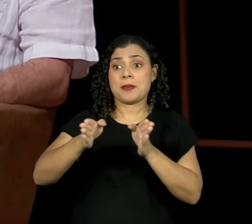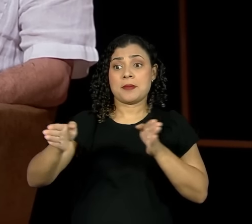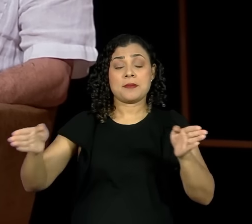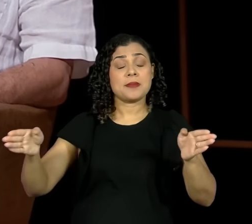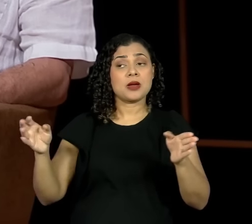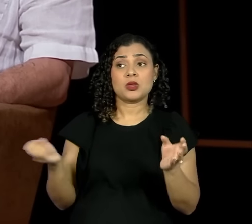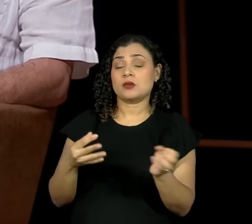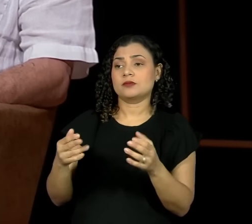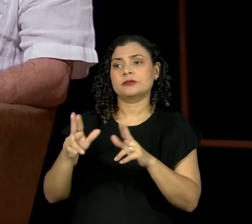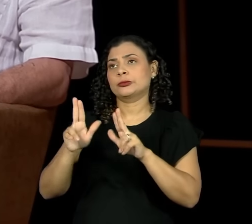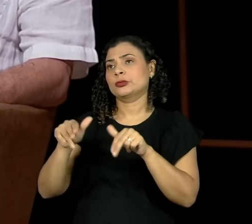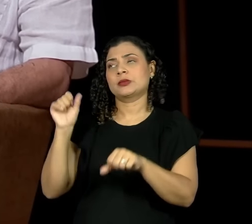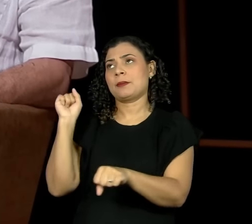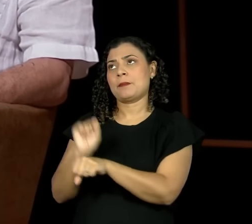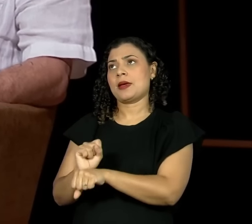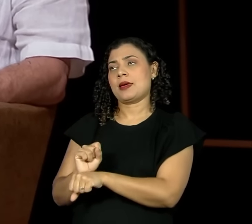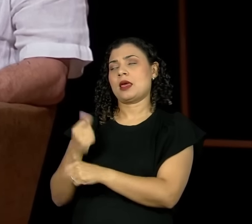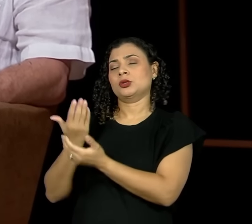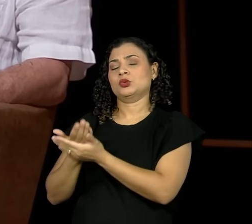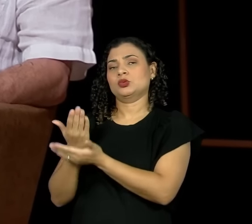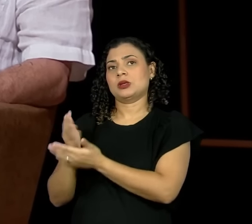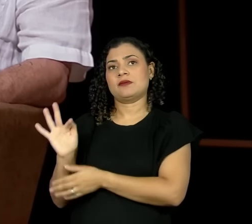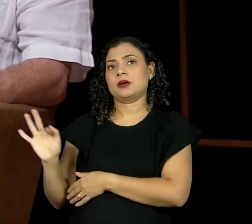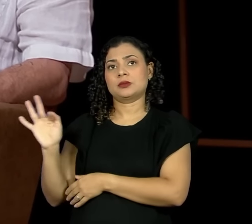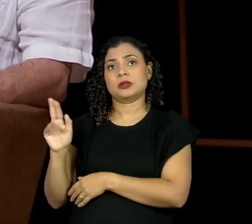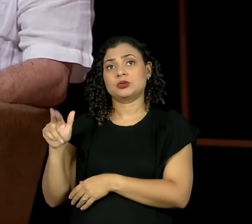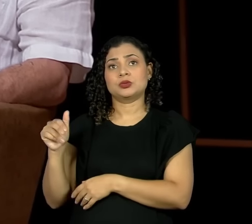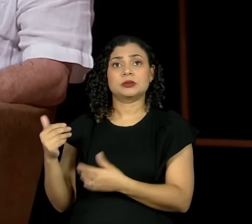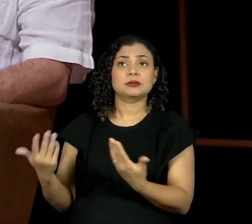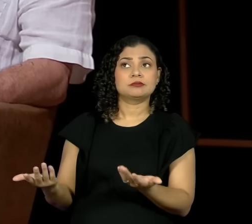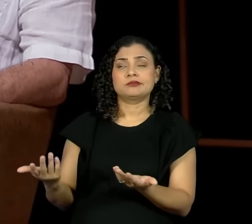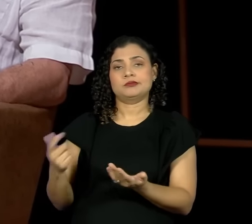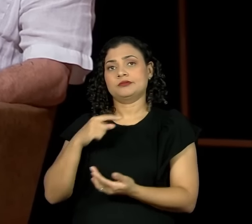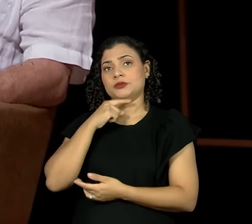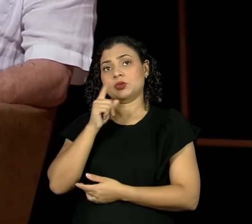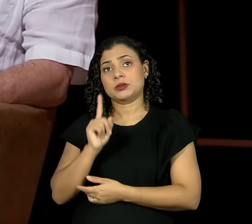cara não vou conseguir nunca levar uma faculdade assim